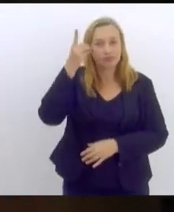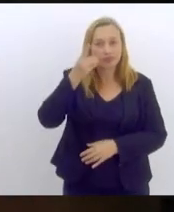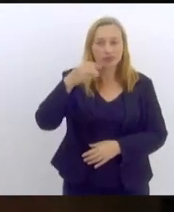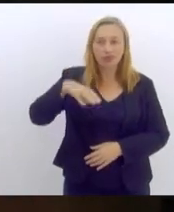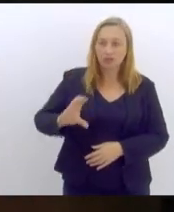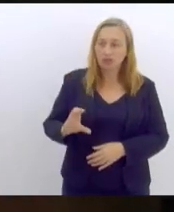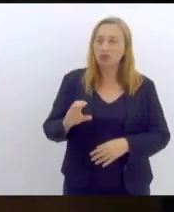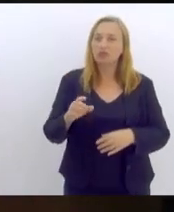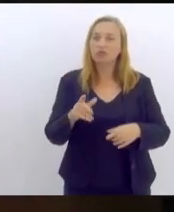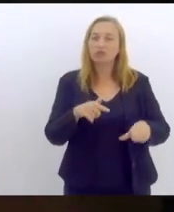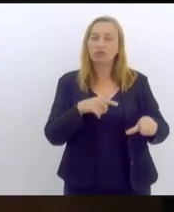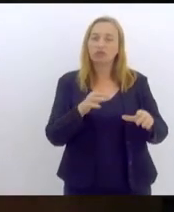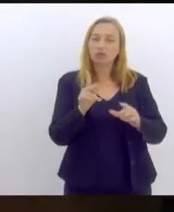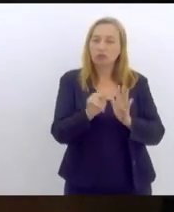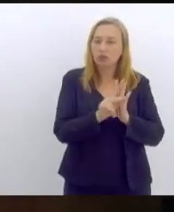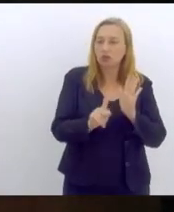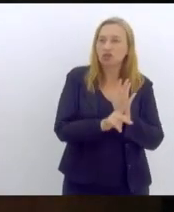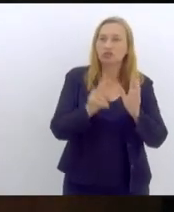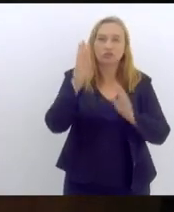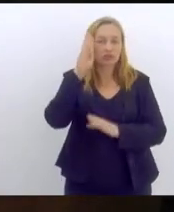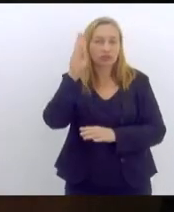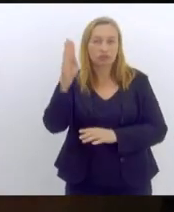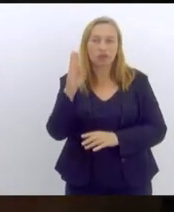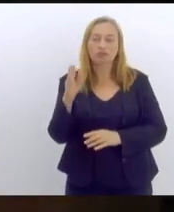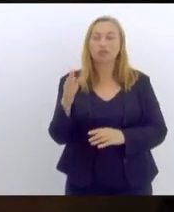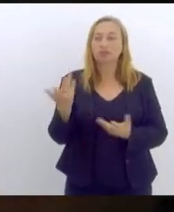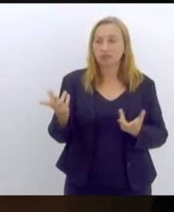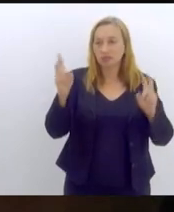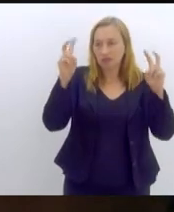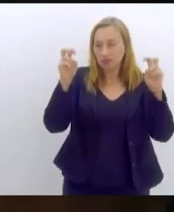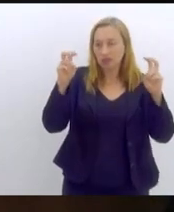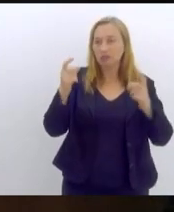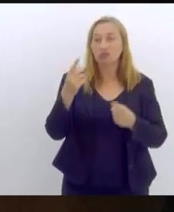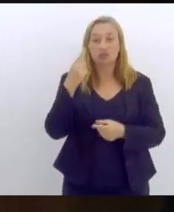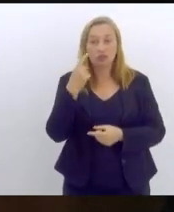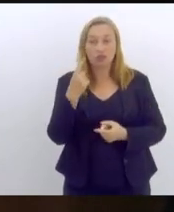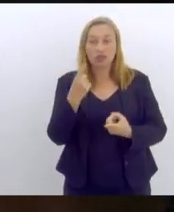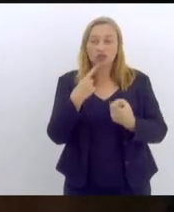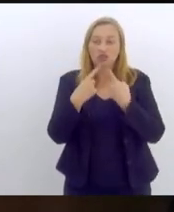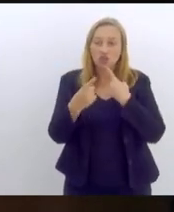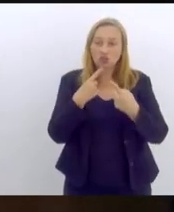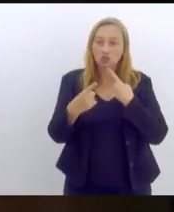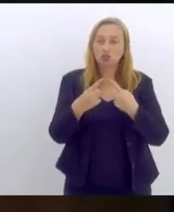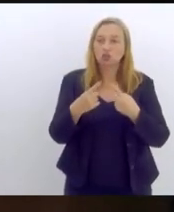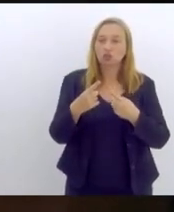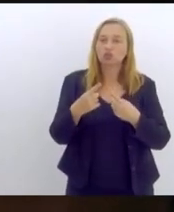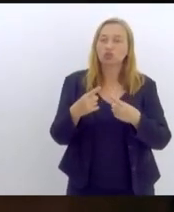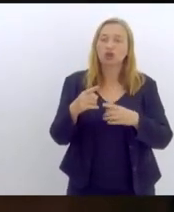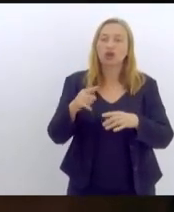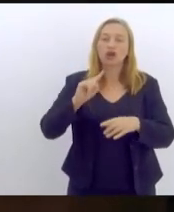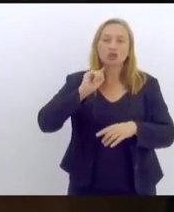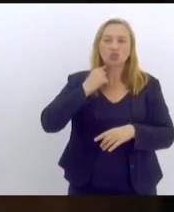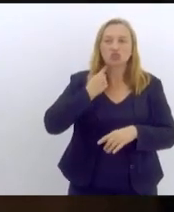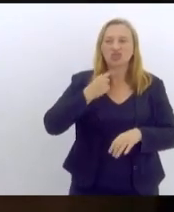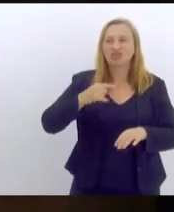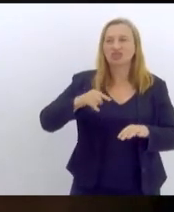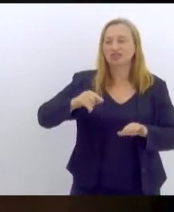pelo projeto que trata de tema tão fundamental. A gente sabe que quando a gente discute a poluição das praias,